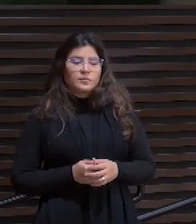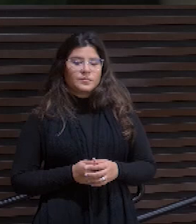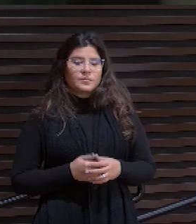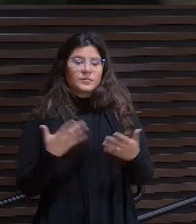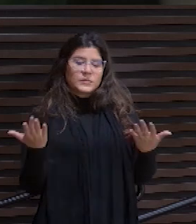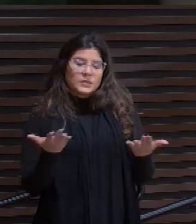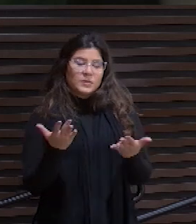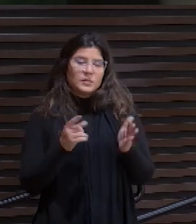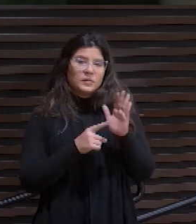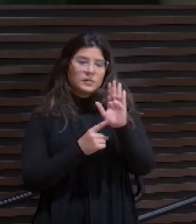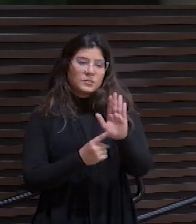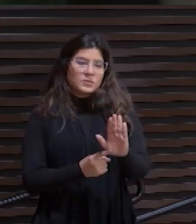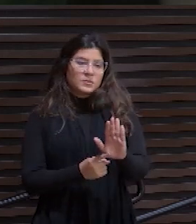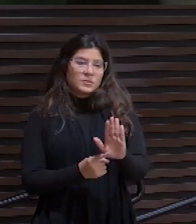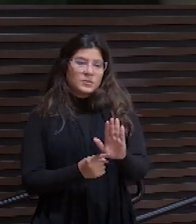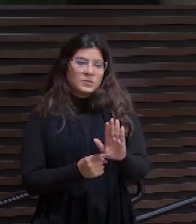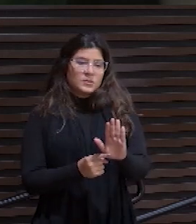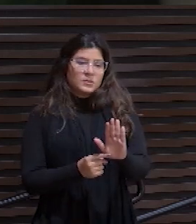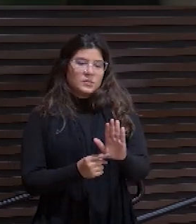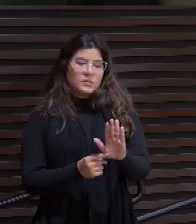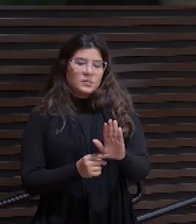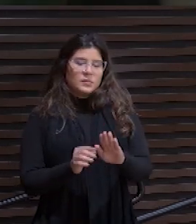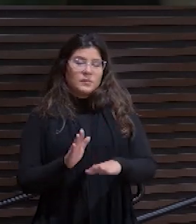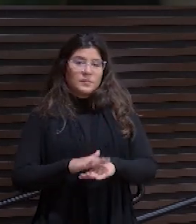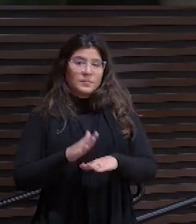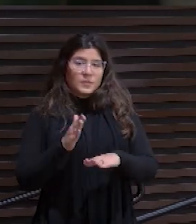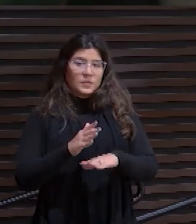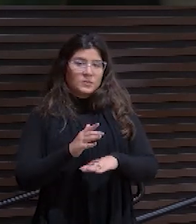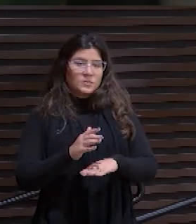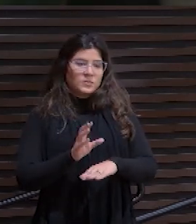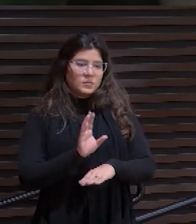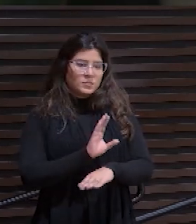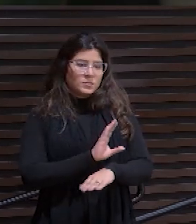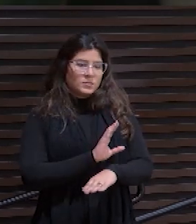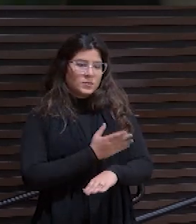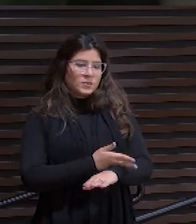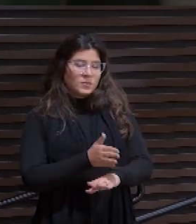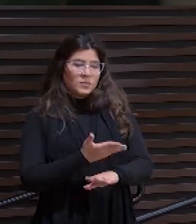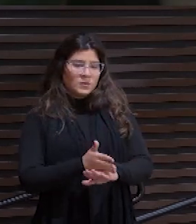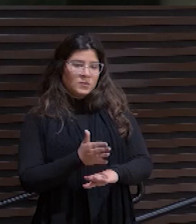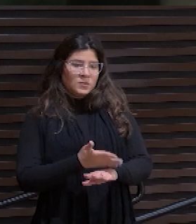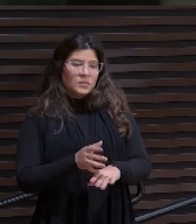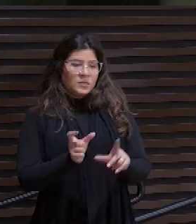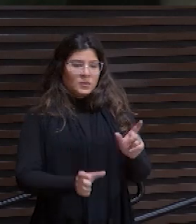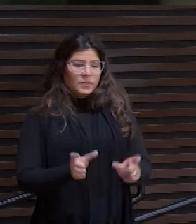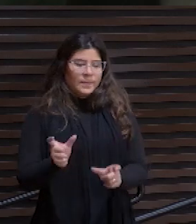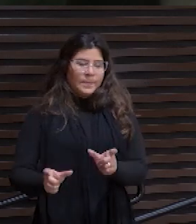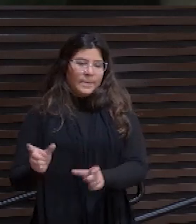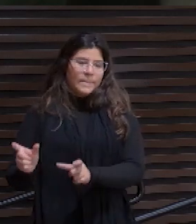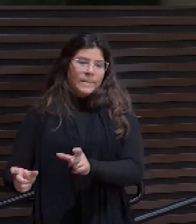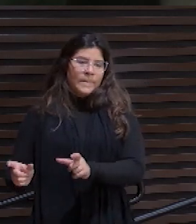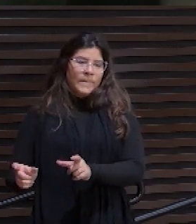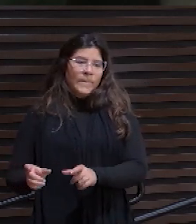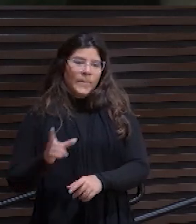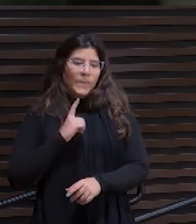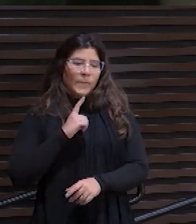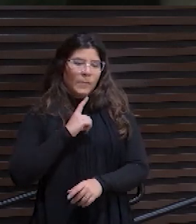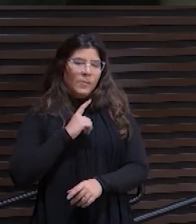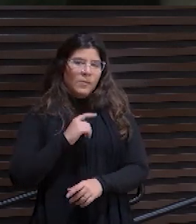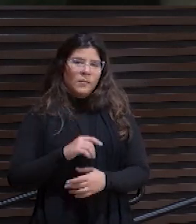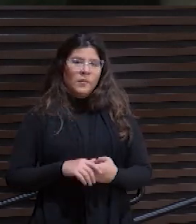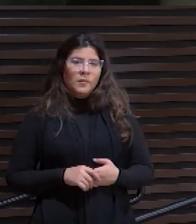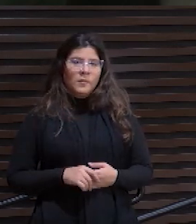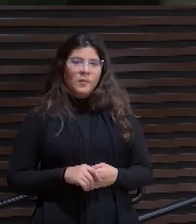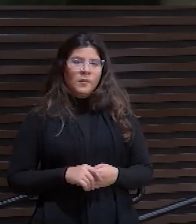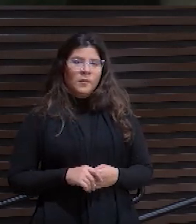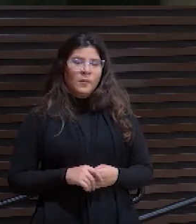ilustração com mais um costume que os ouvintes estavam familiarizados, que agora é o processo de fermentar, armazenar